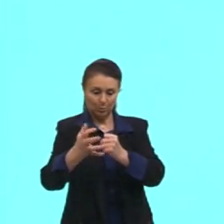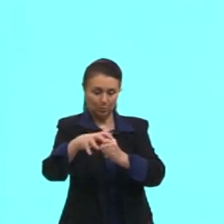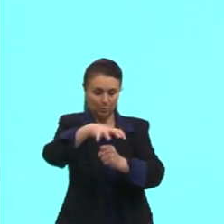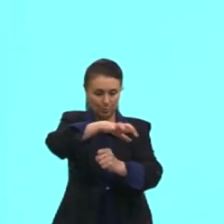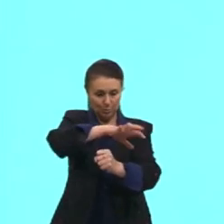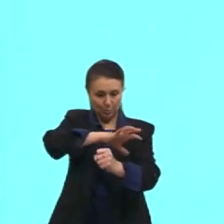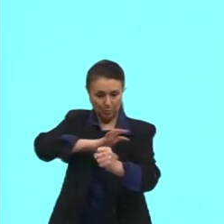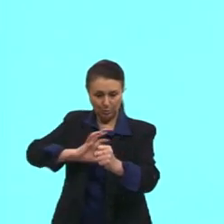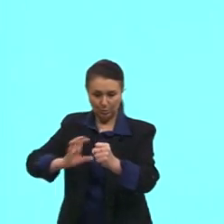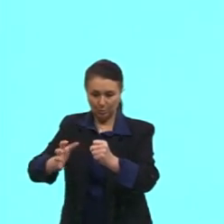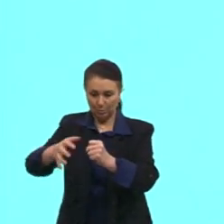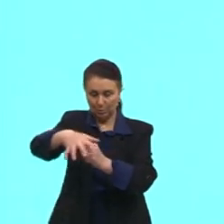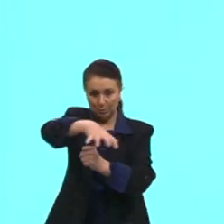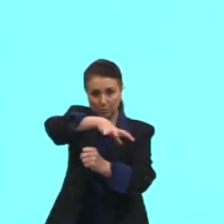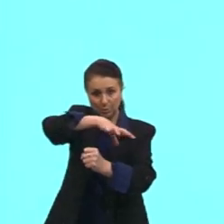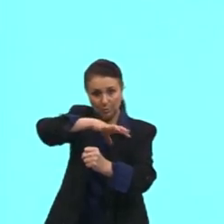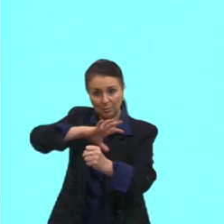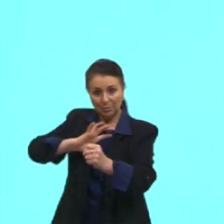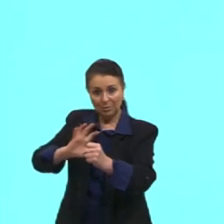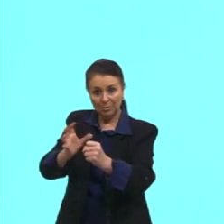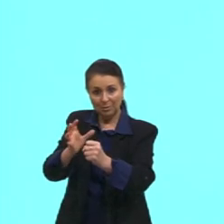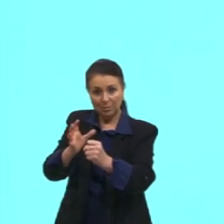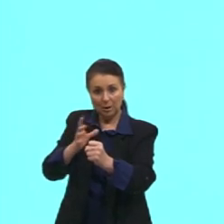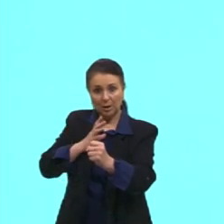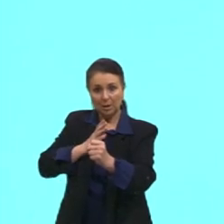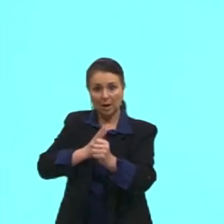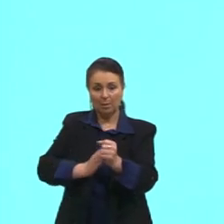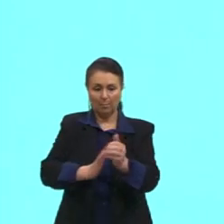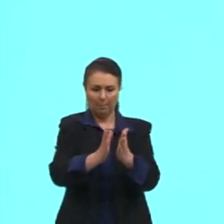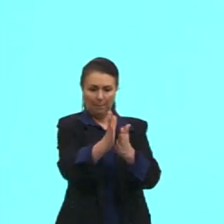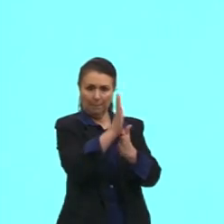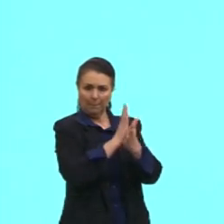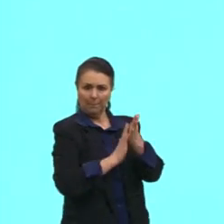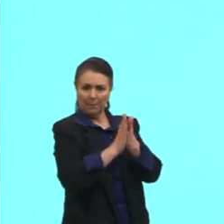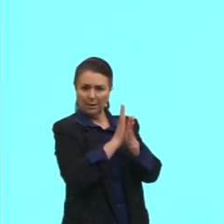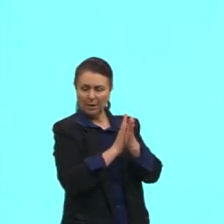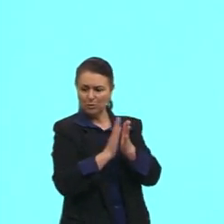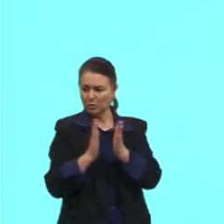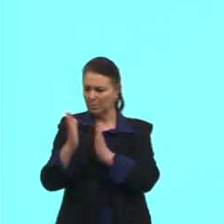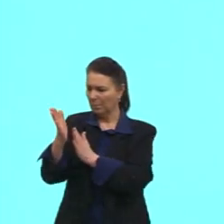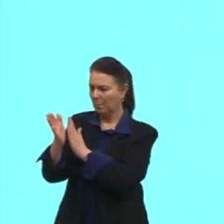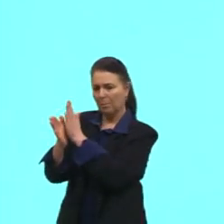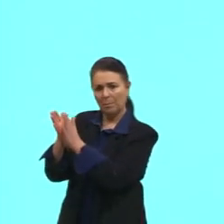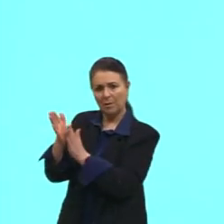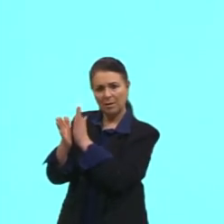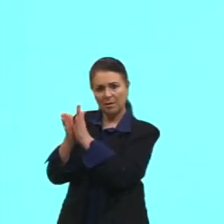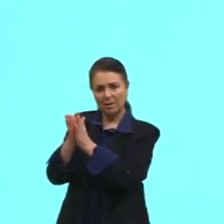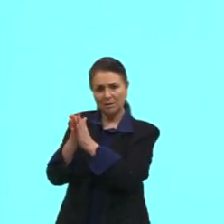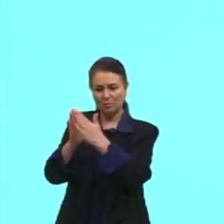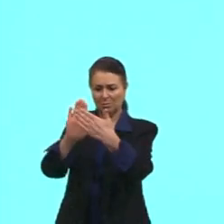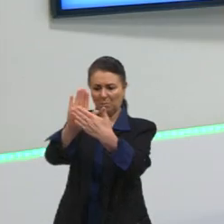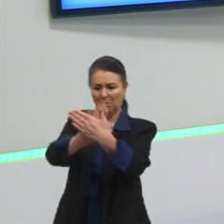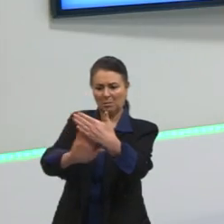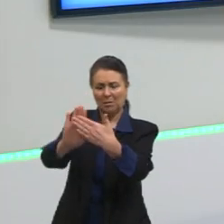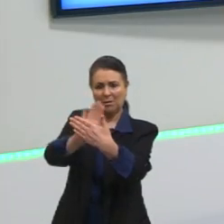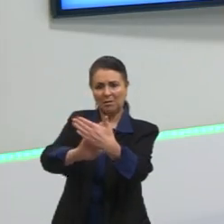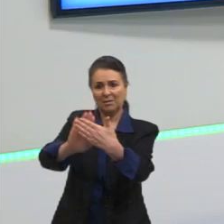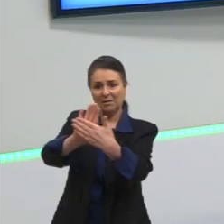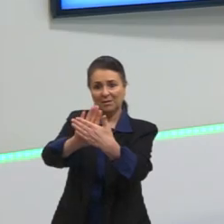um salão aberto. A gente tem paredes. E essas ondas, então, vão sofrer difração.